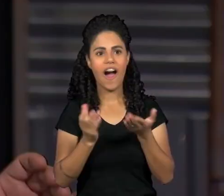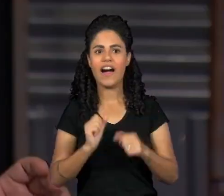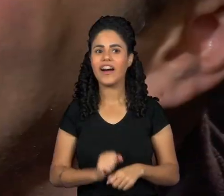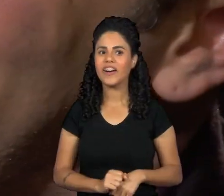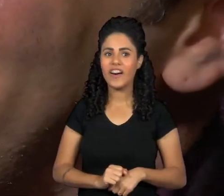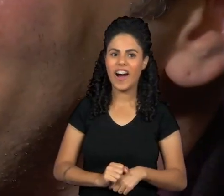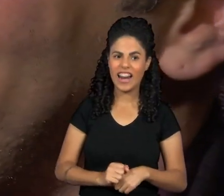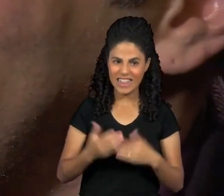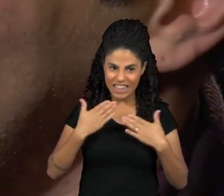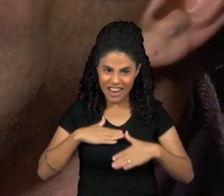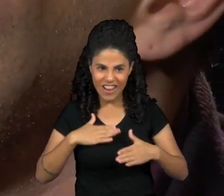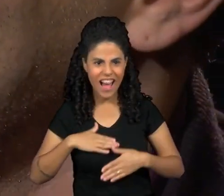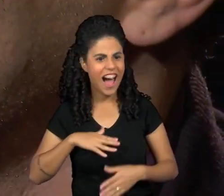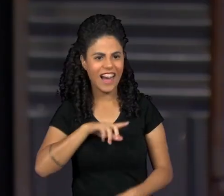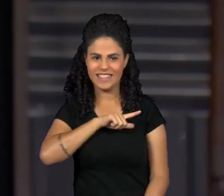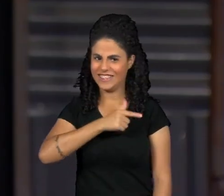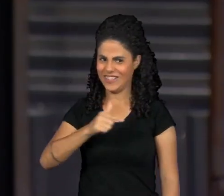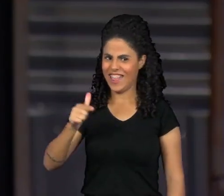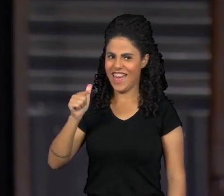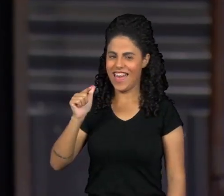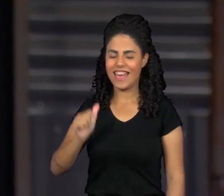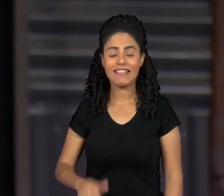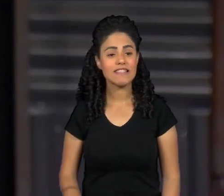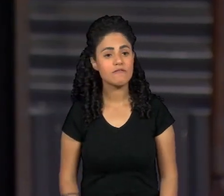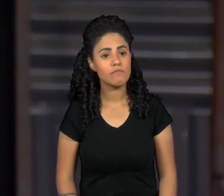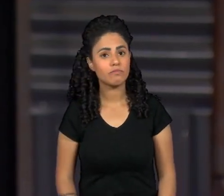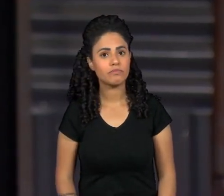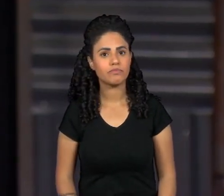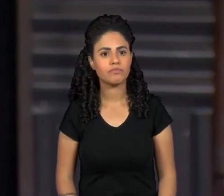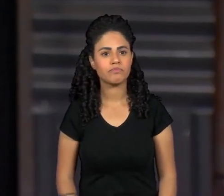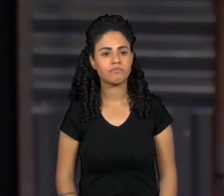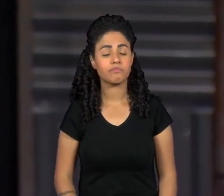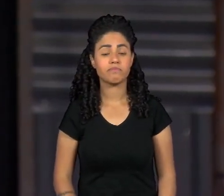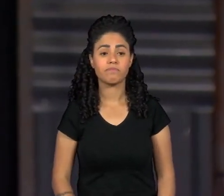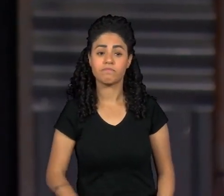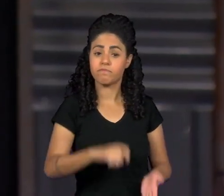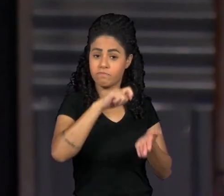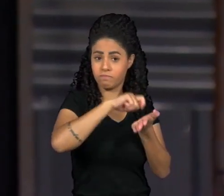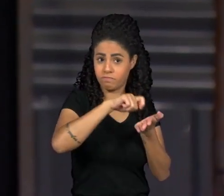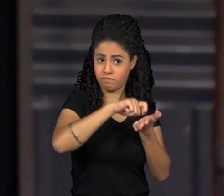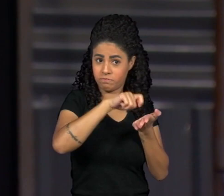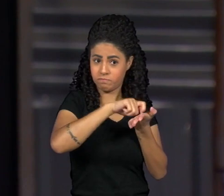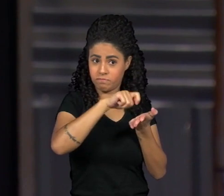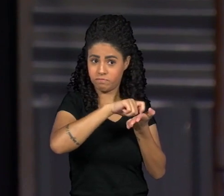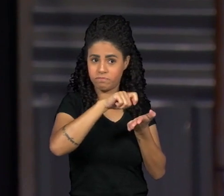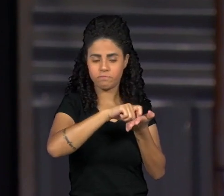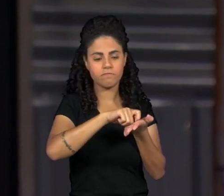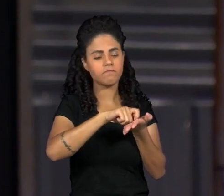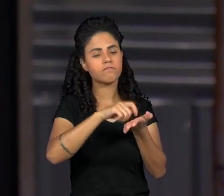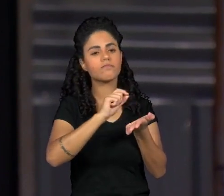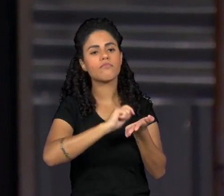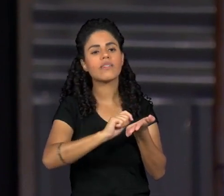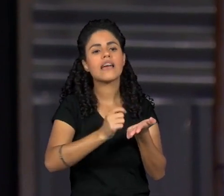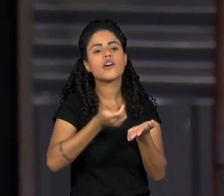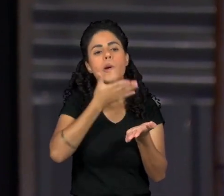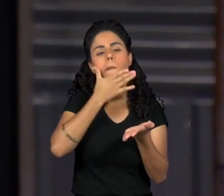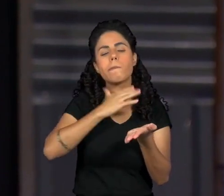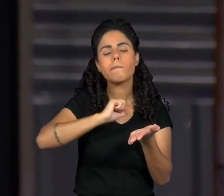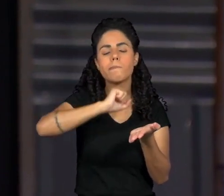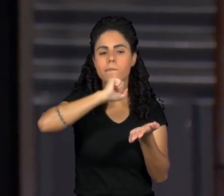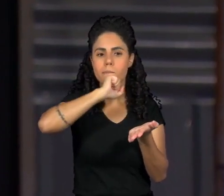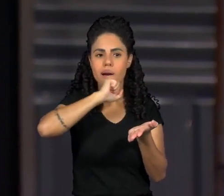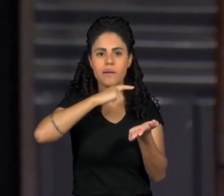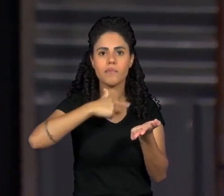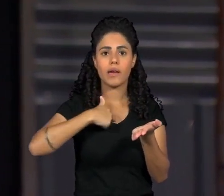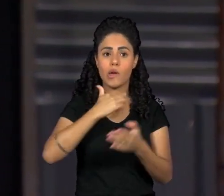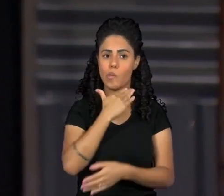sossego. A dedicatória de Torturado é curta e grossa ao meu pai. Ele